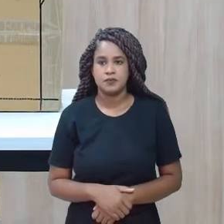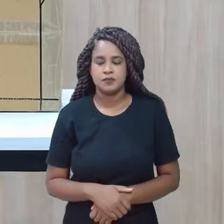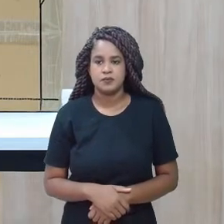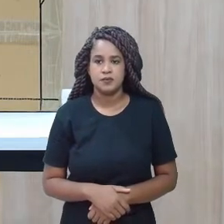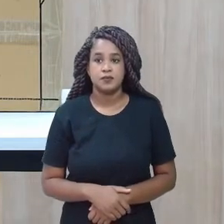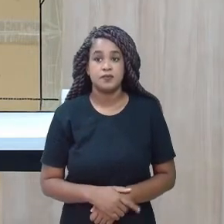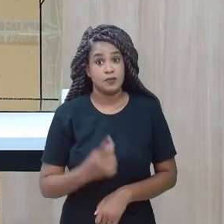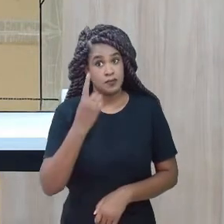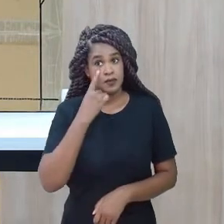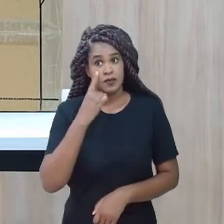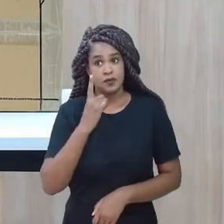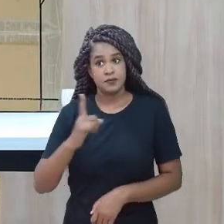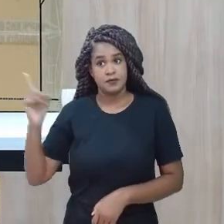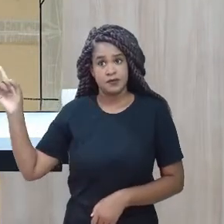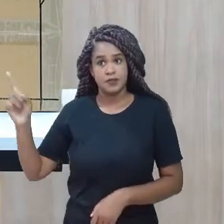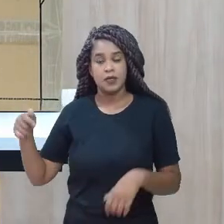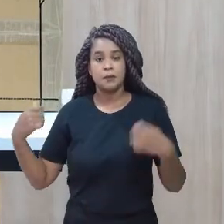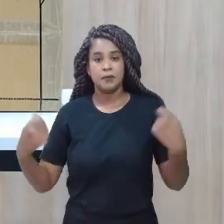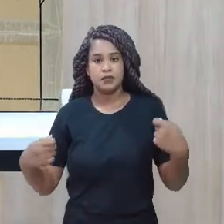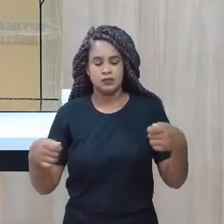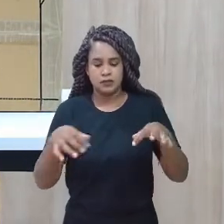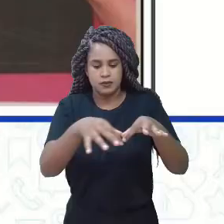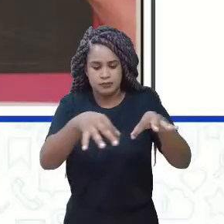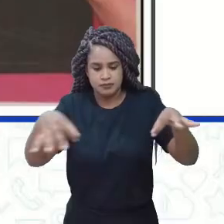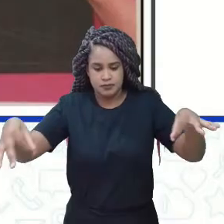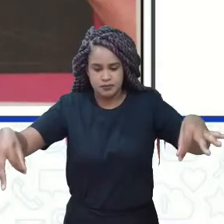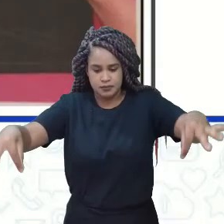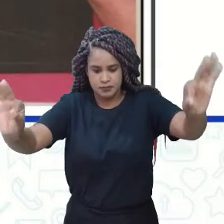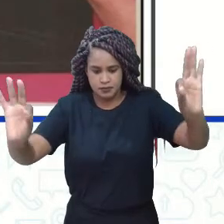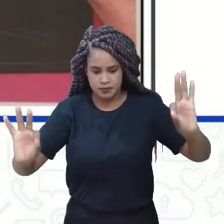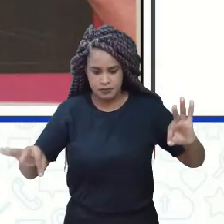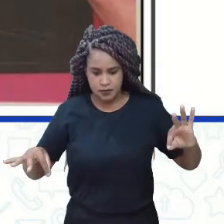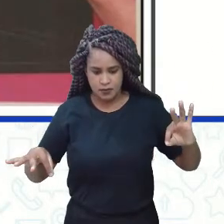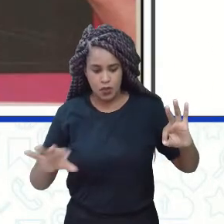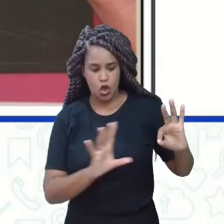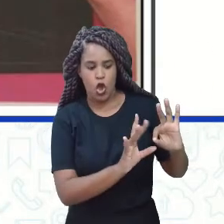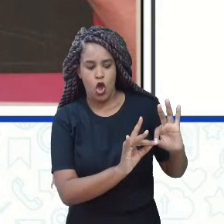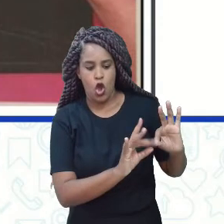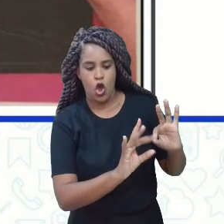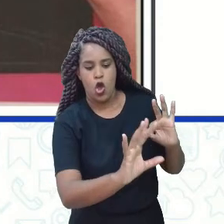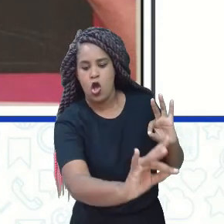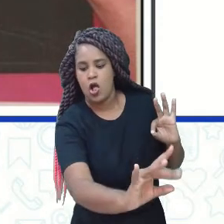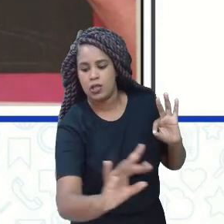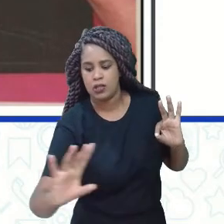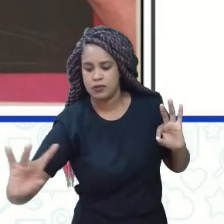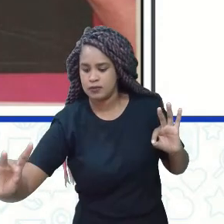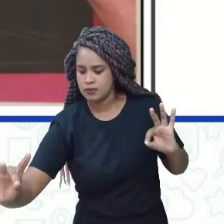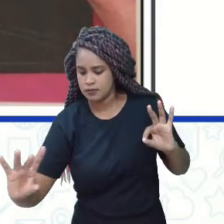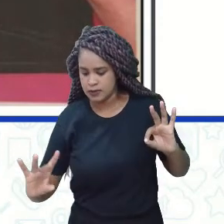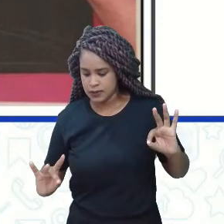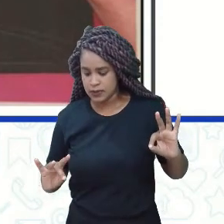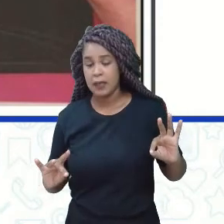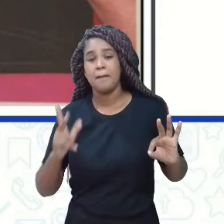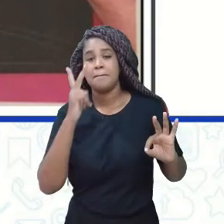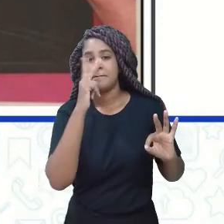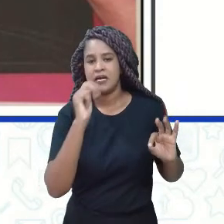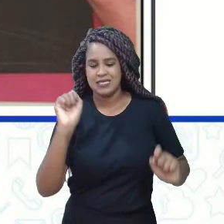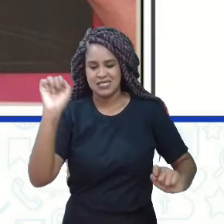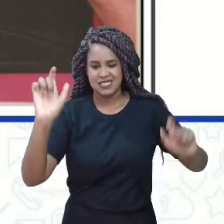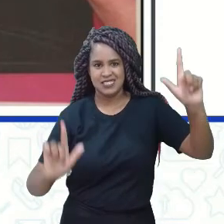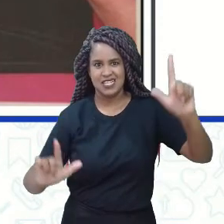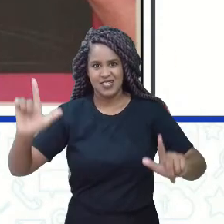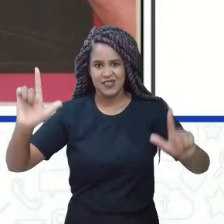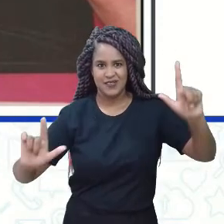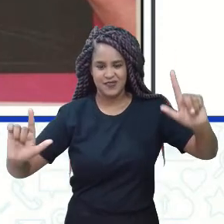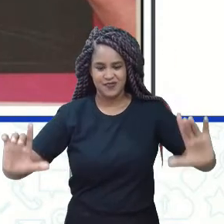Tá vendo? Ela vai ficar colada por dentro, para ficar parecendo uma TV, tá? Cole a